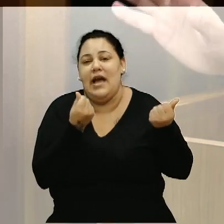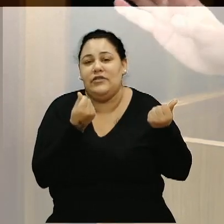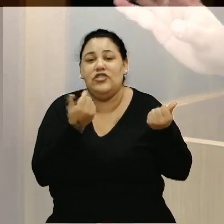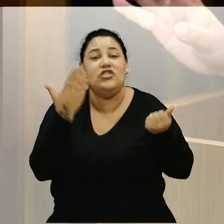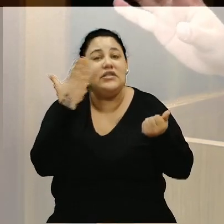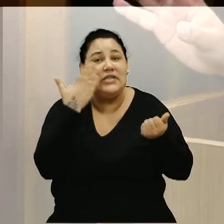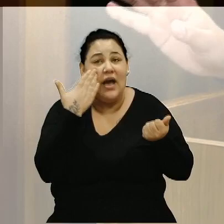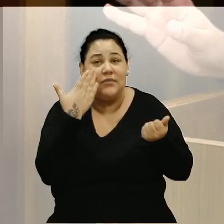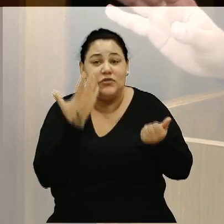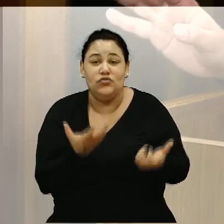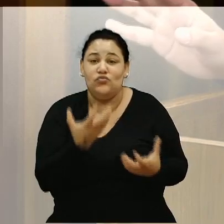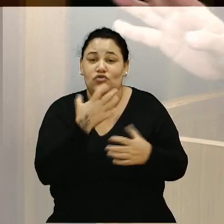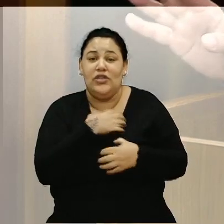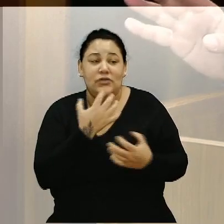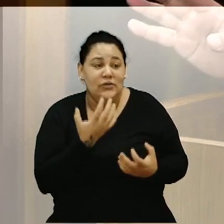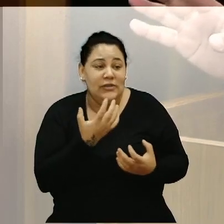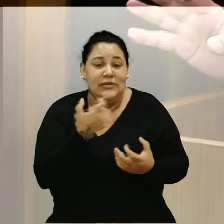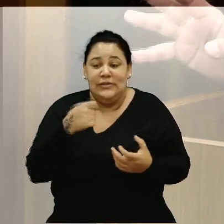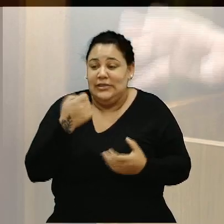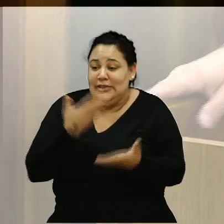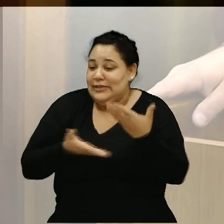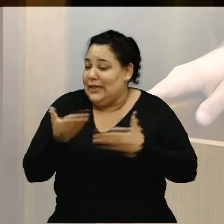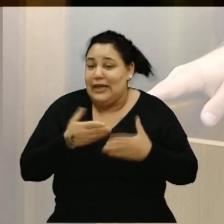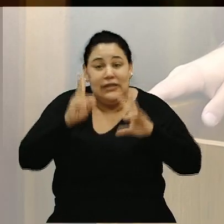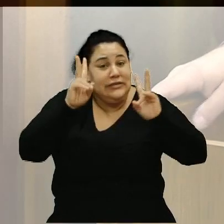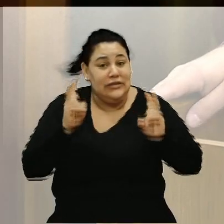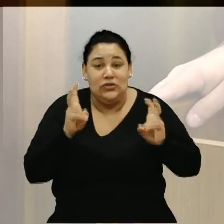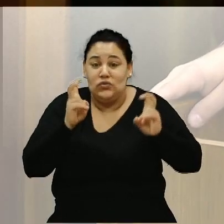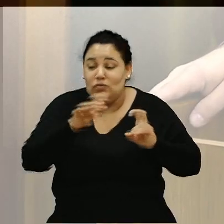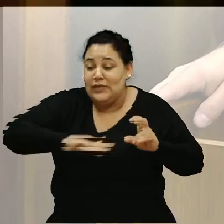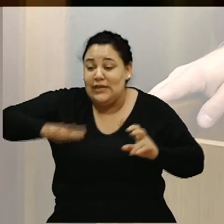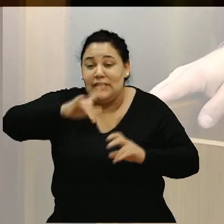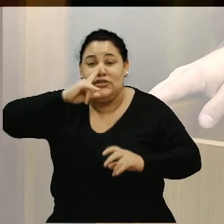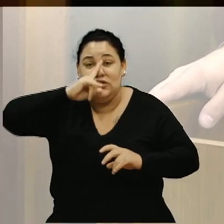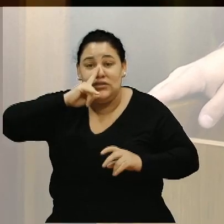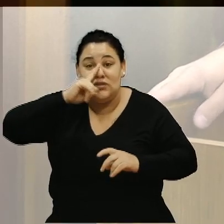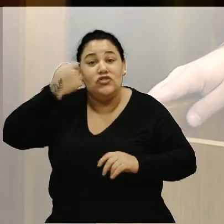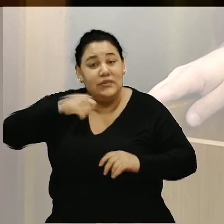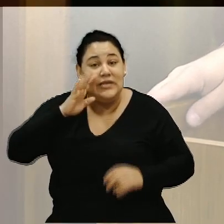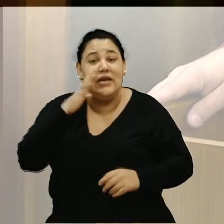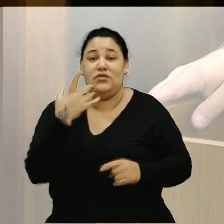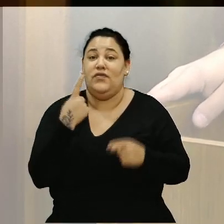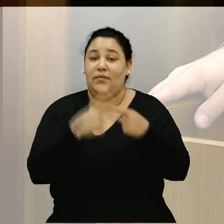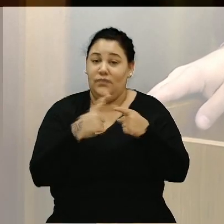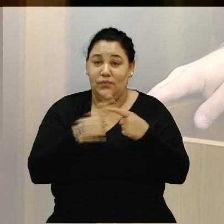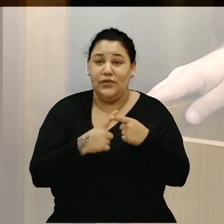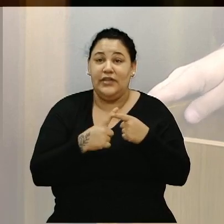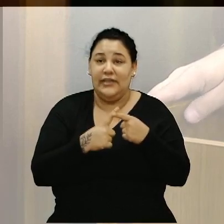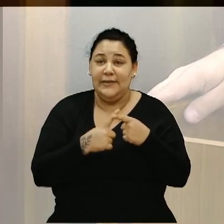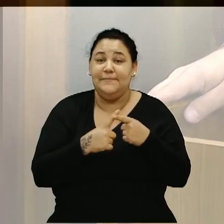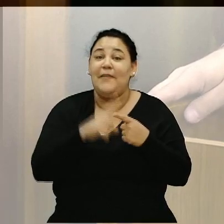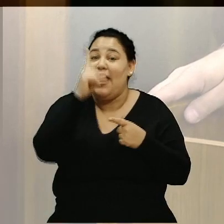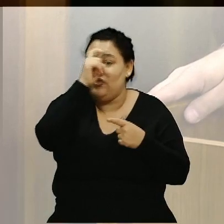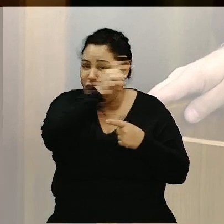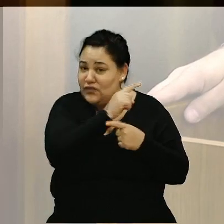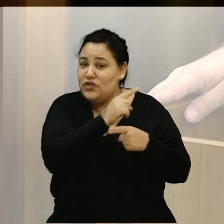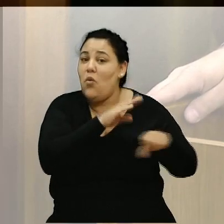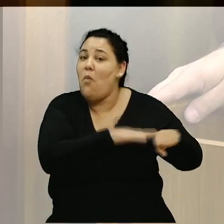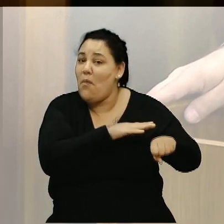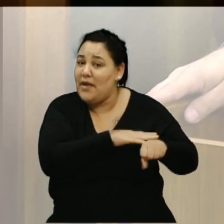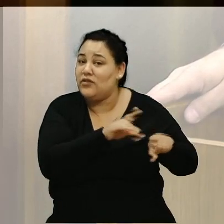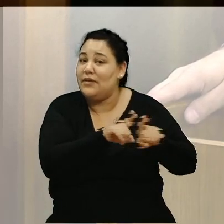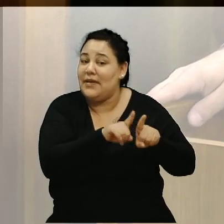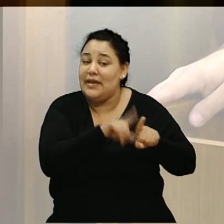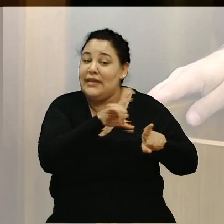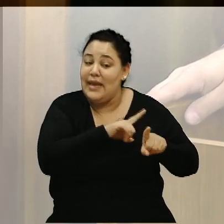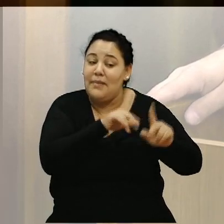forma muito agrurosa seja tratado esse assunto, mas nós precisamos, porque a situação é difícil, temos pessoas que